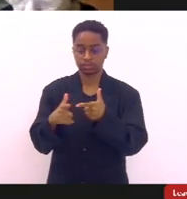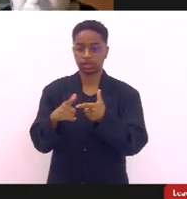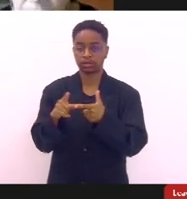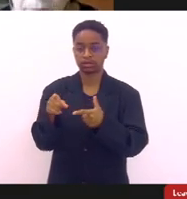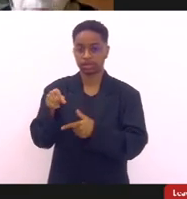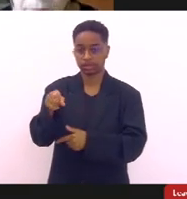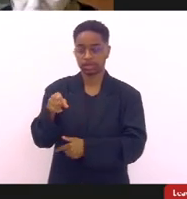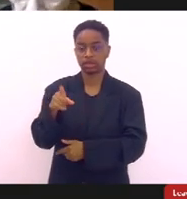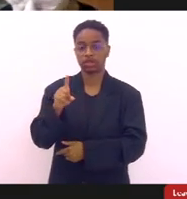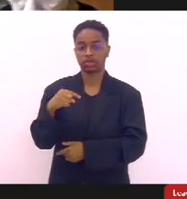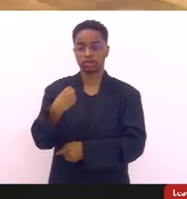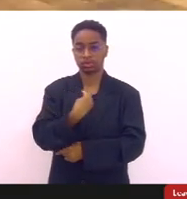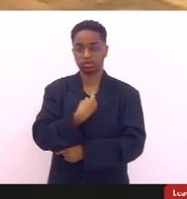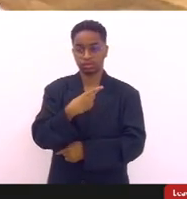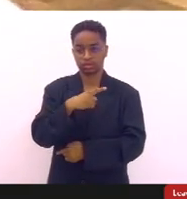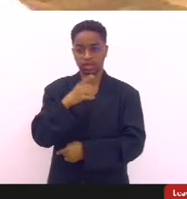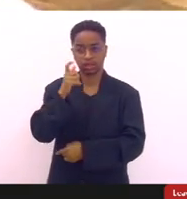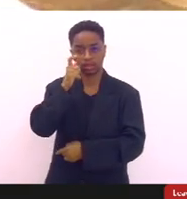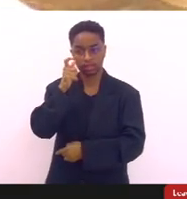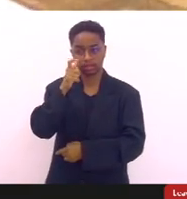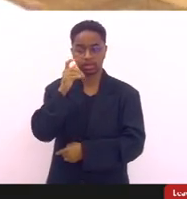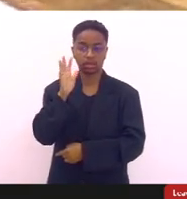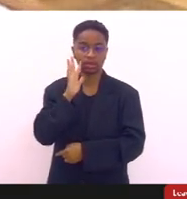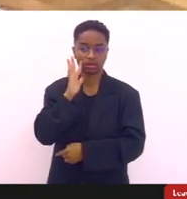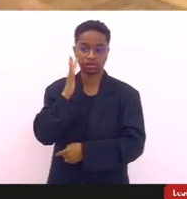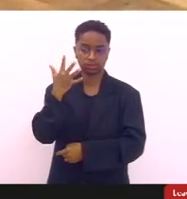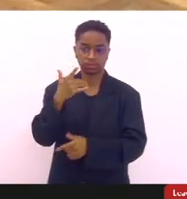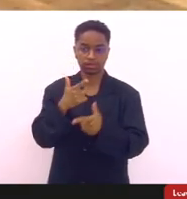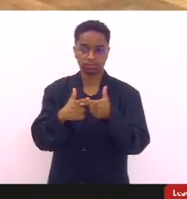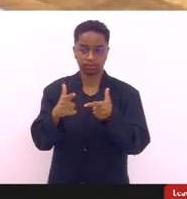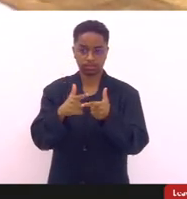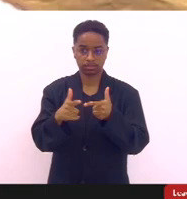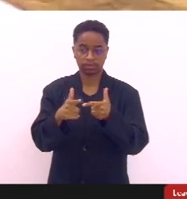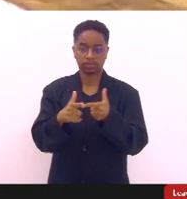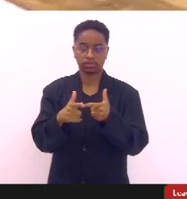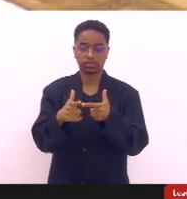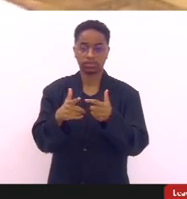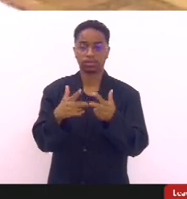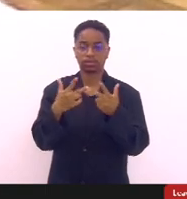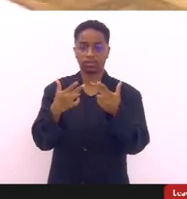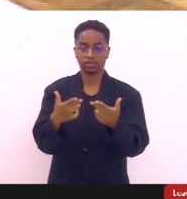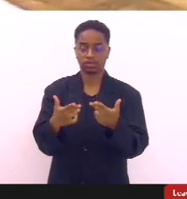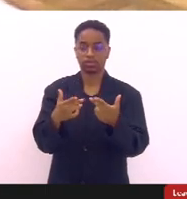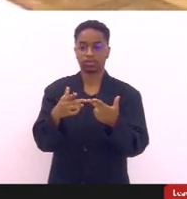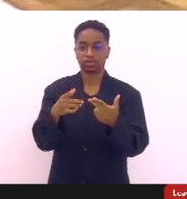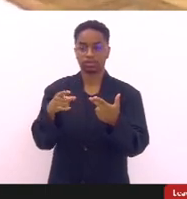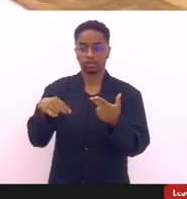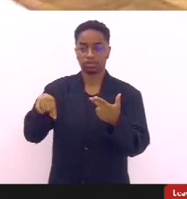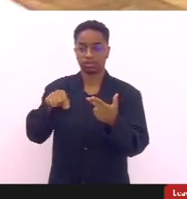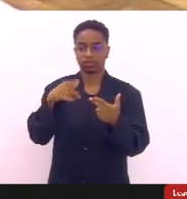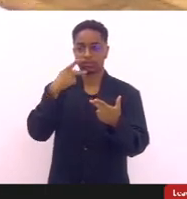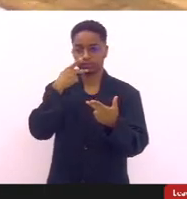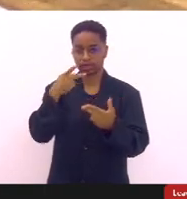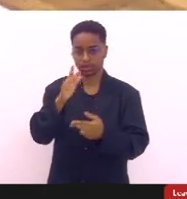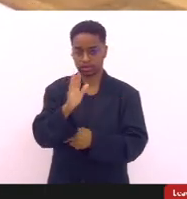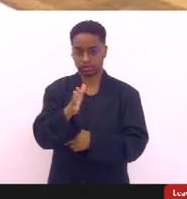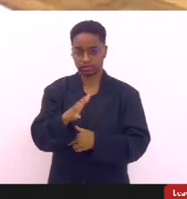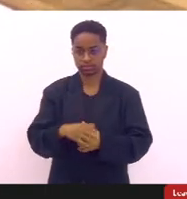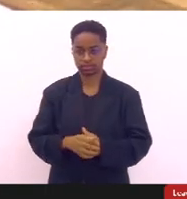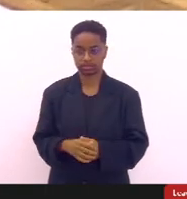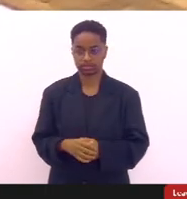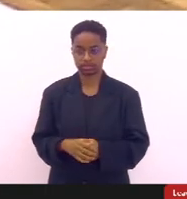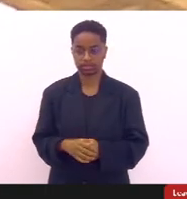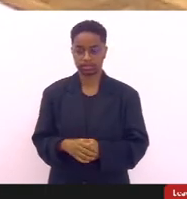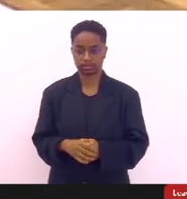interesse de resolver esse problema em relação às pessoas privadas de liberdade.